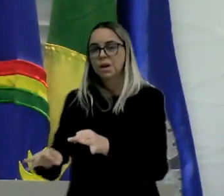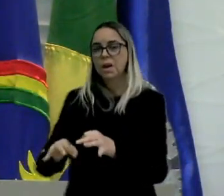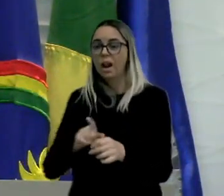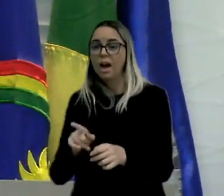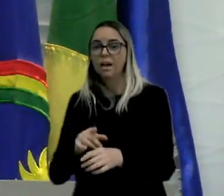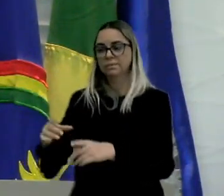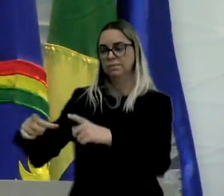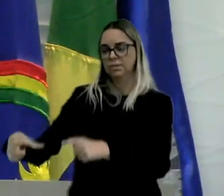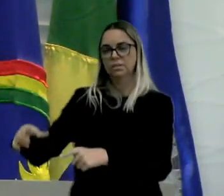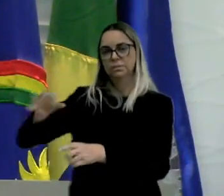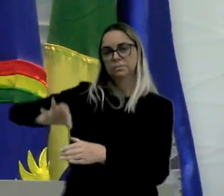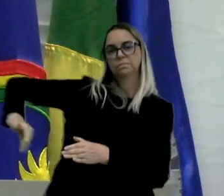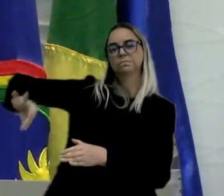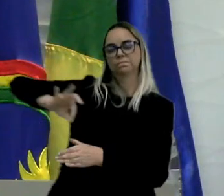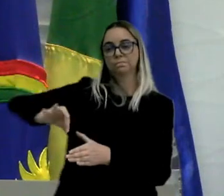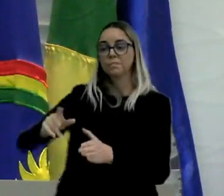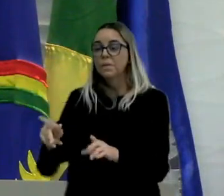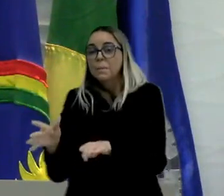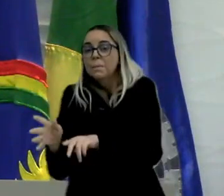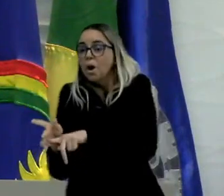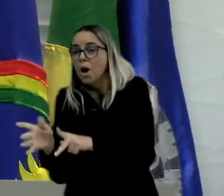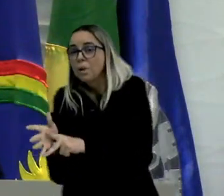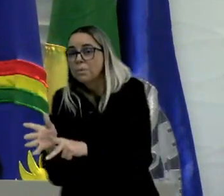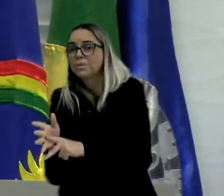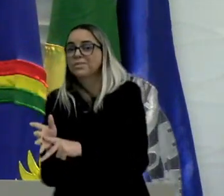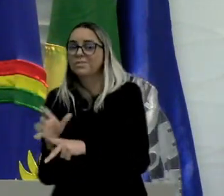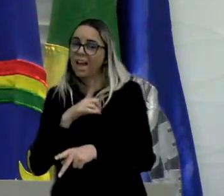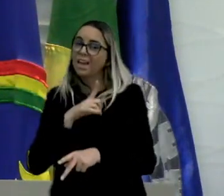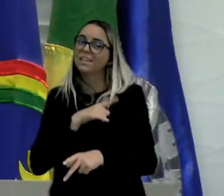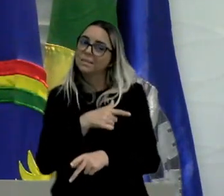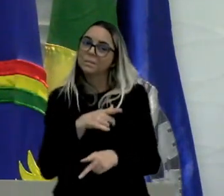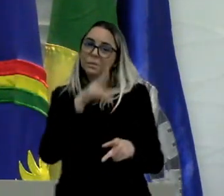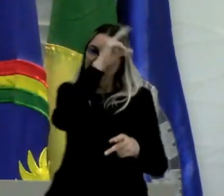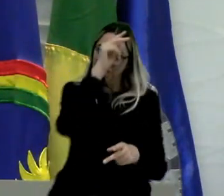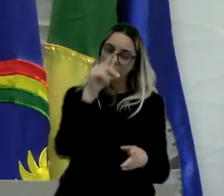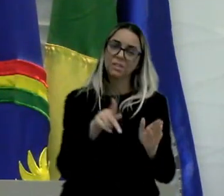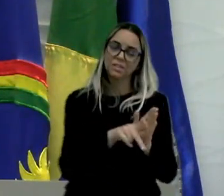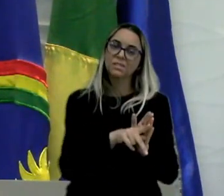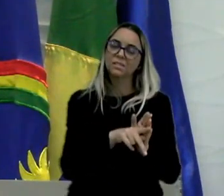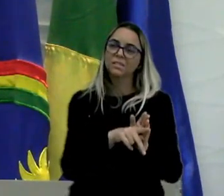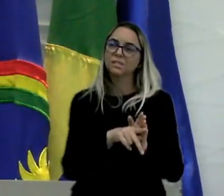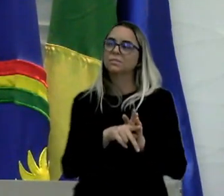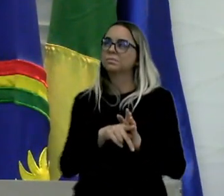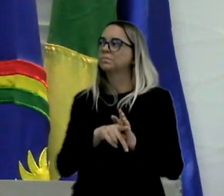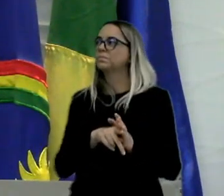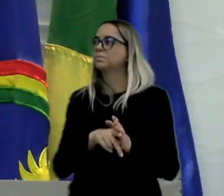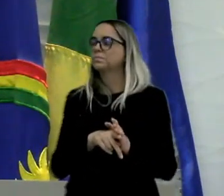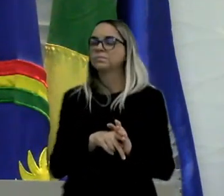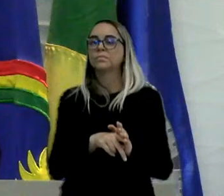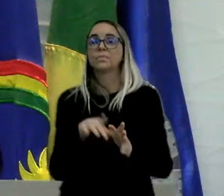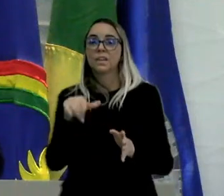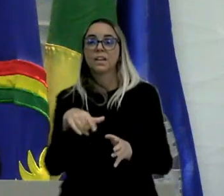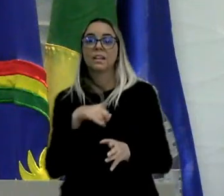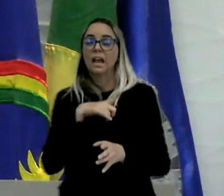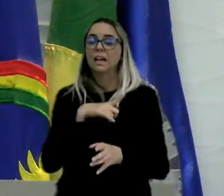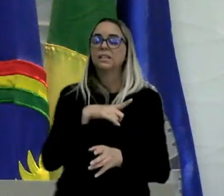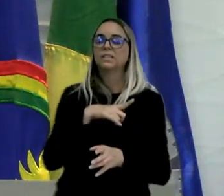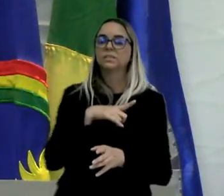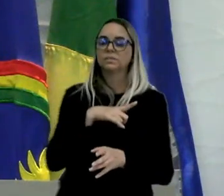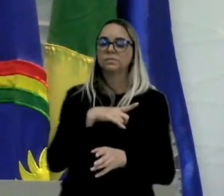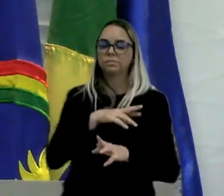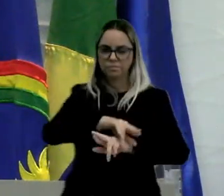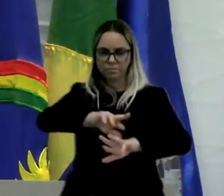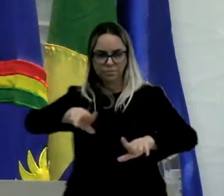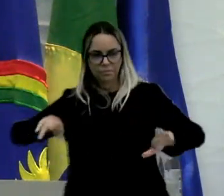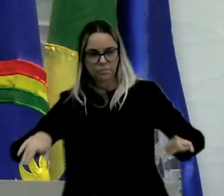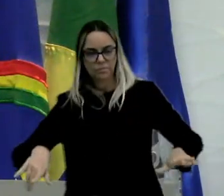Santo apesar de ser recurso próprio que tem eh obras importante que quando vem de emenda